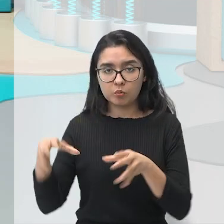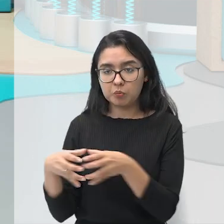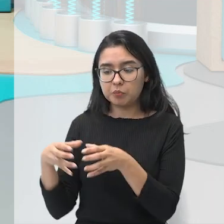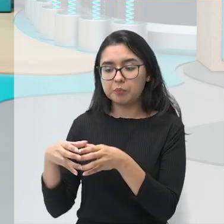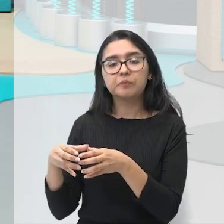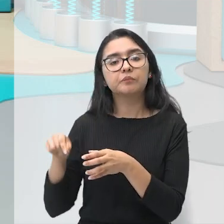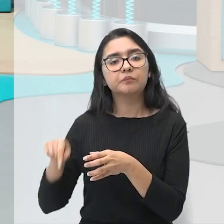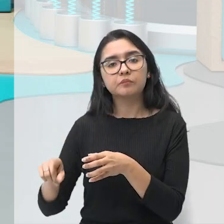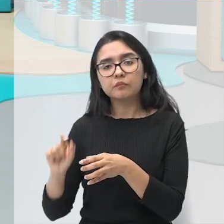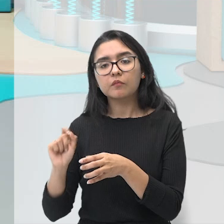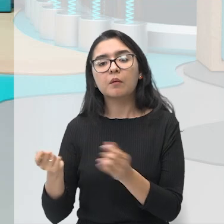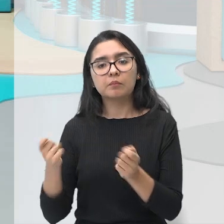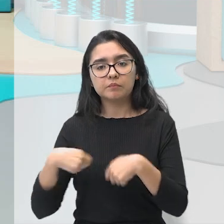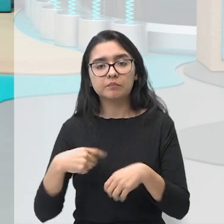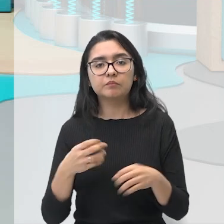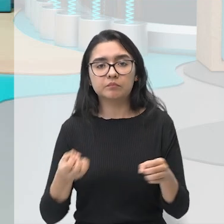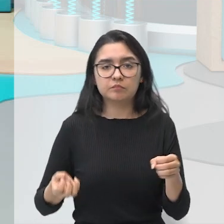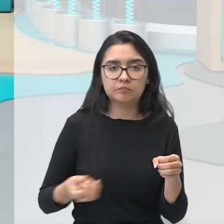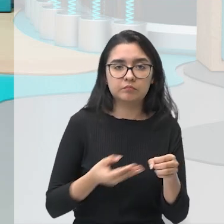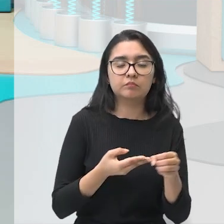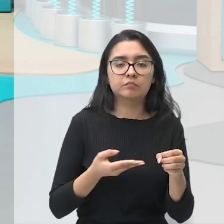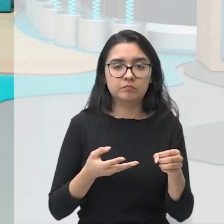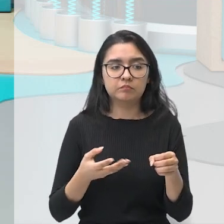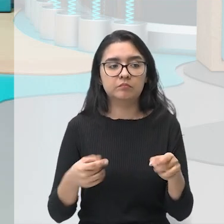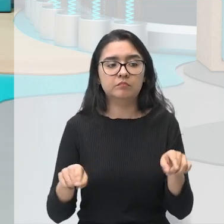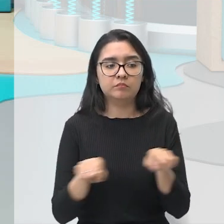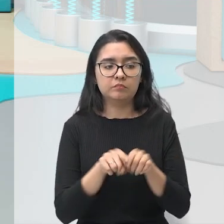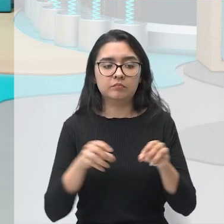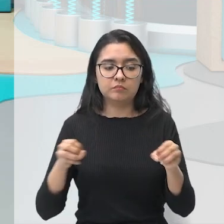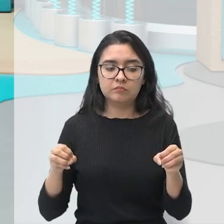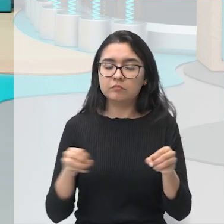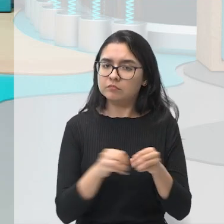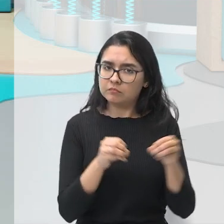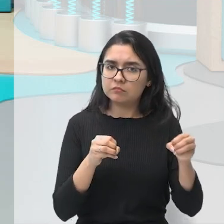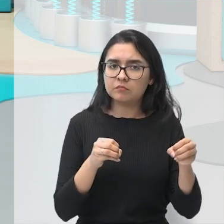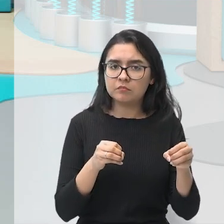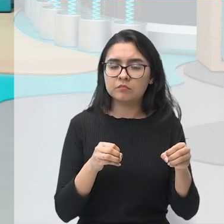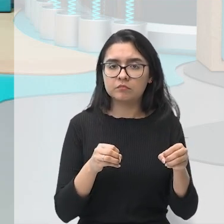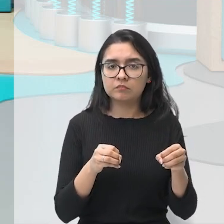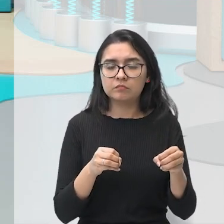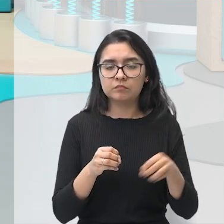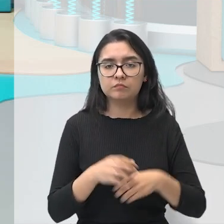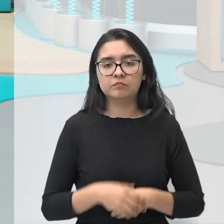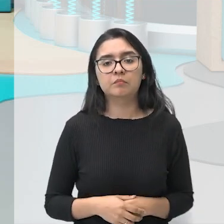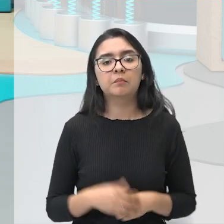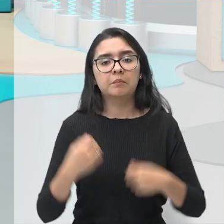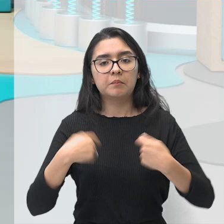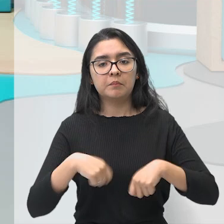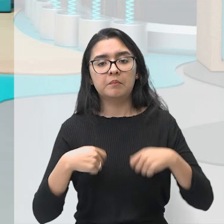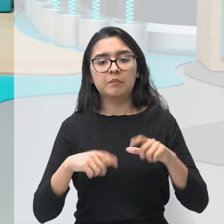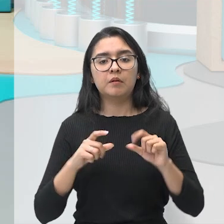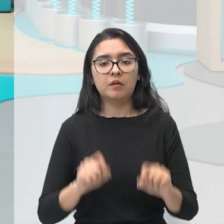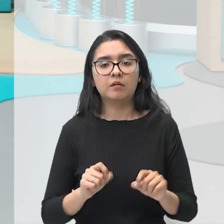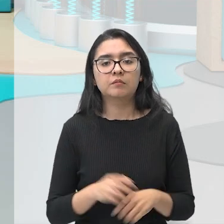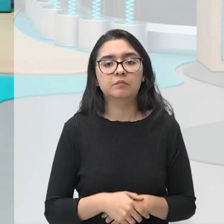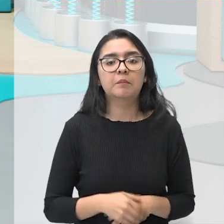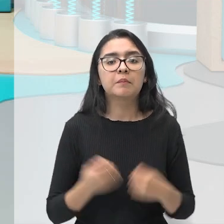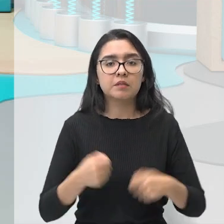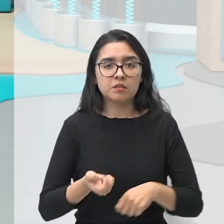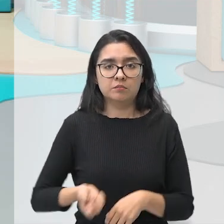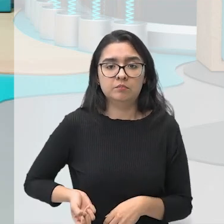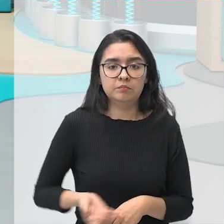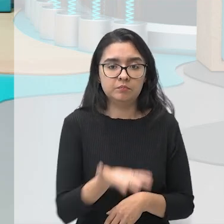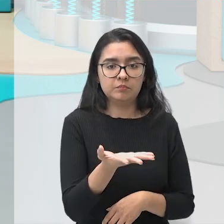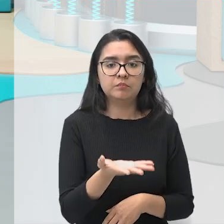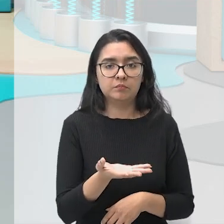adversárias, sejam tocadas com as nossas jogadas, ok? O lançamento das bolas ela deve ser feita pelo ar